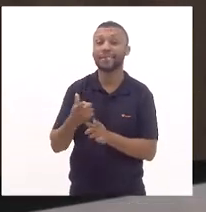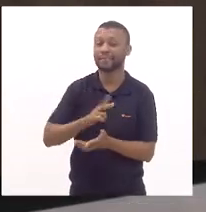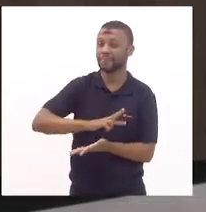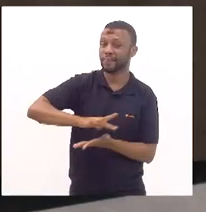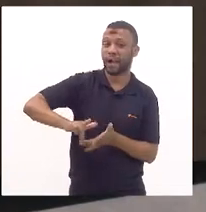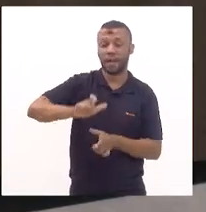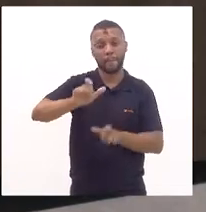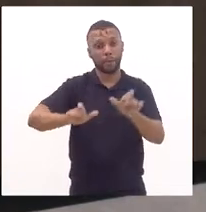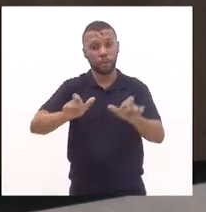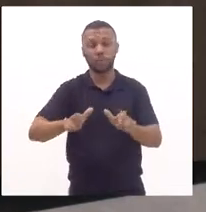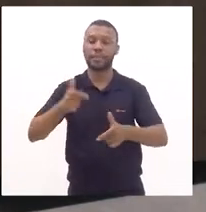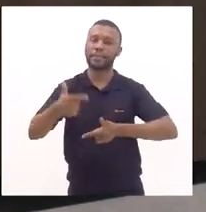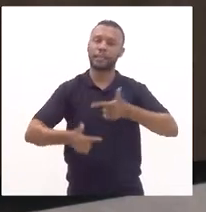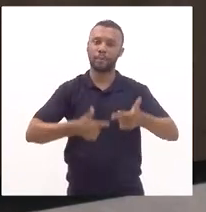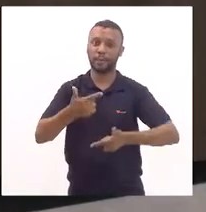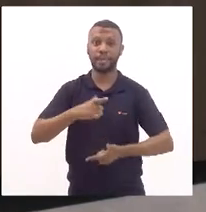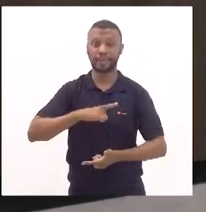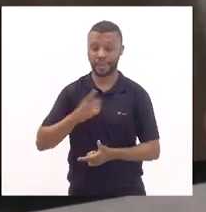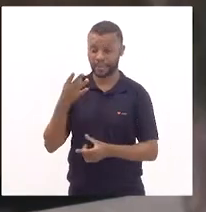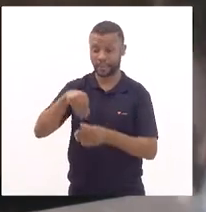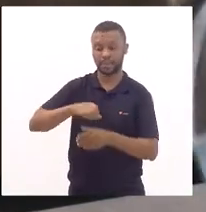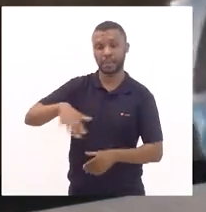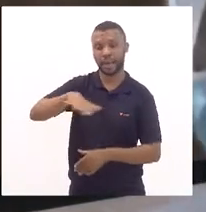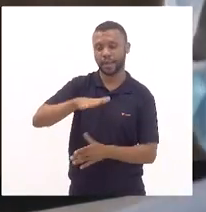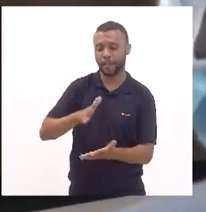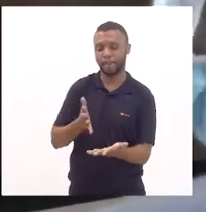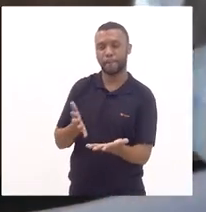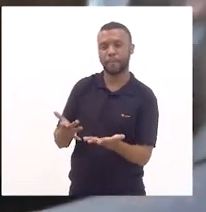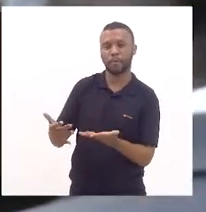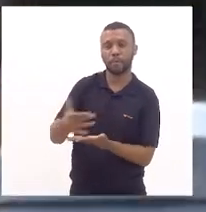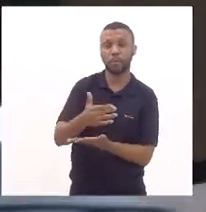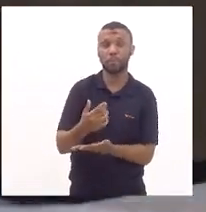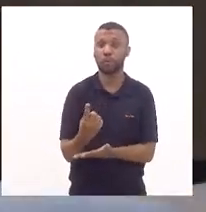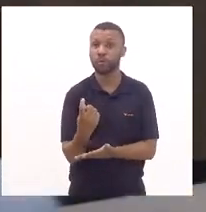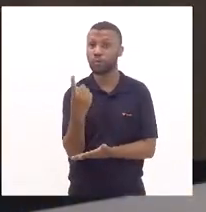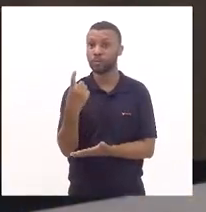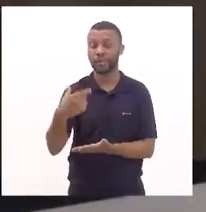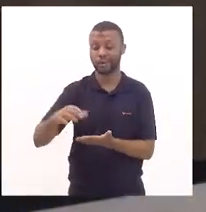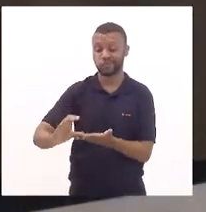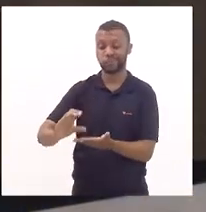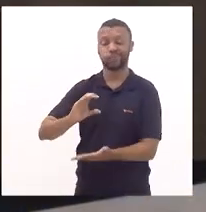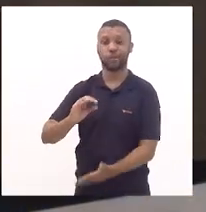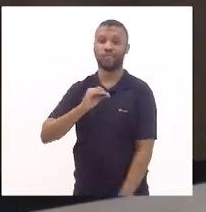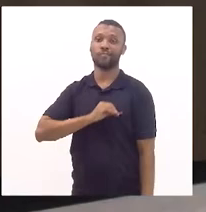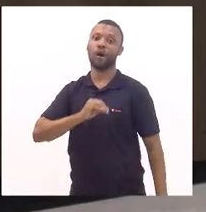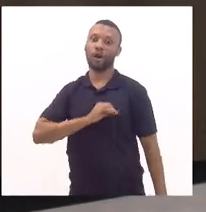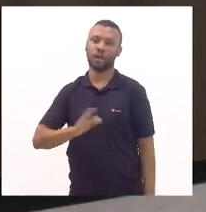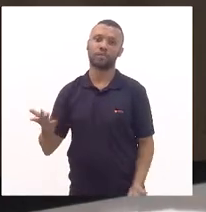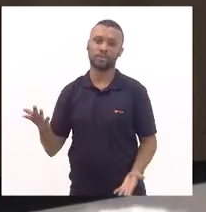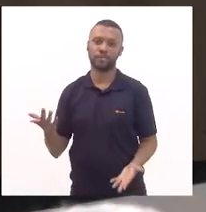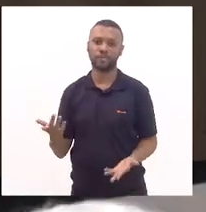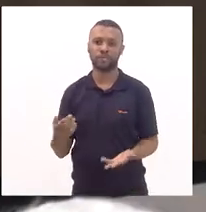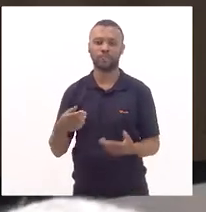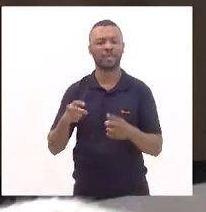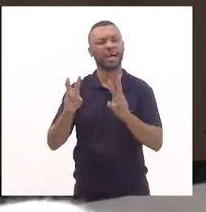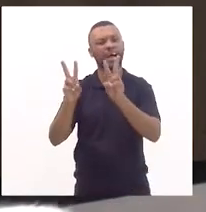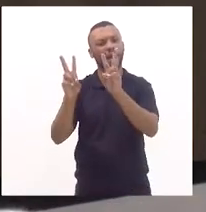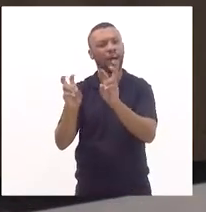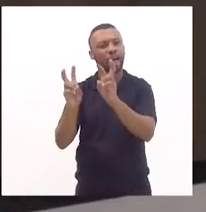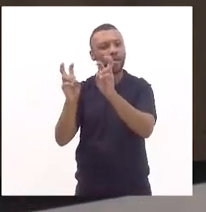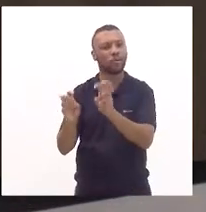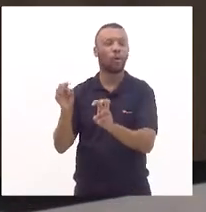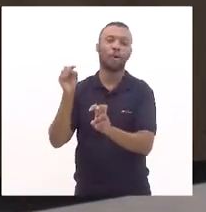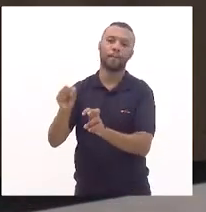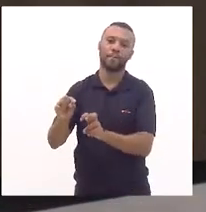e trabalhadoras têm na catação a sua única fonte de renda. E é sobre isso